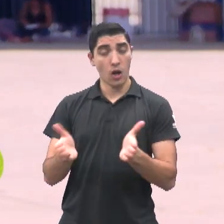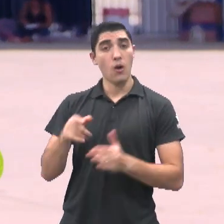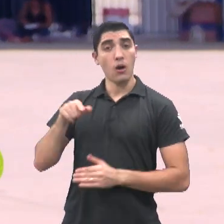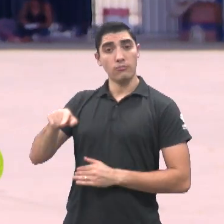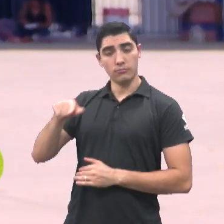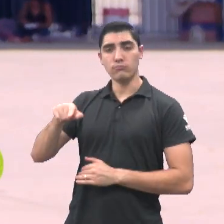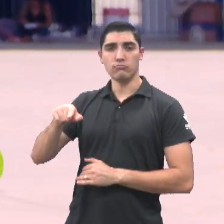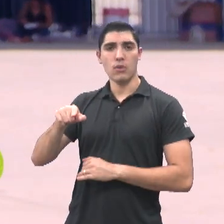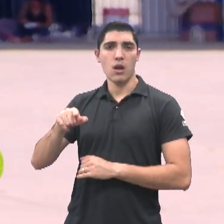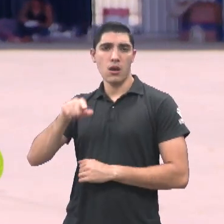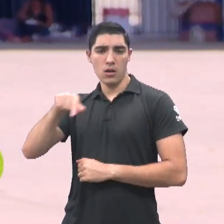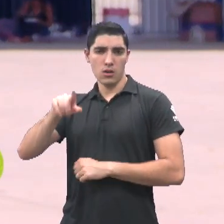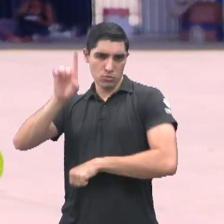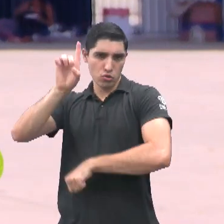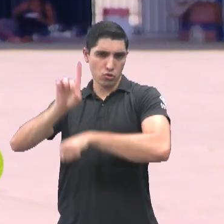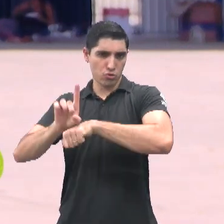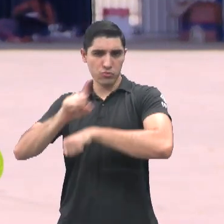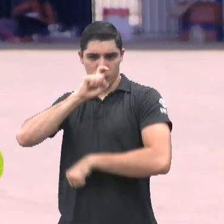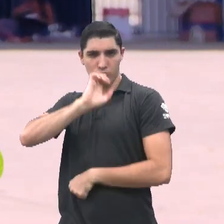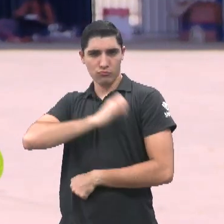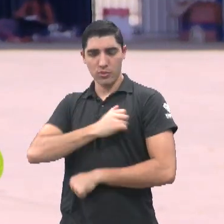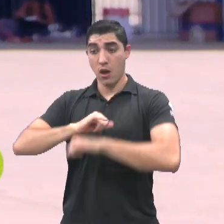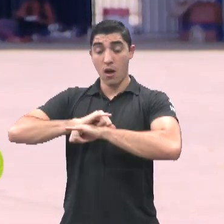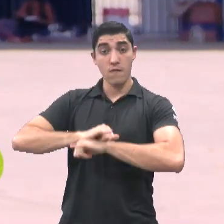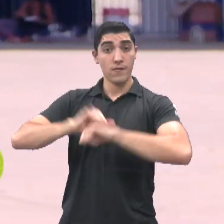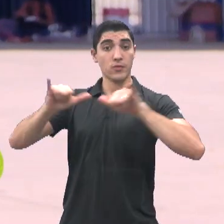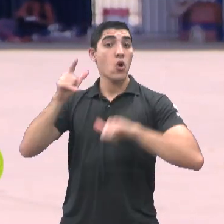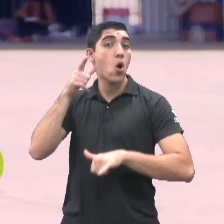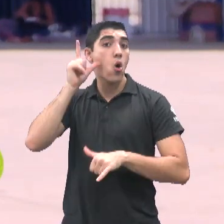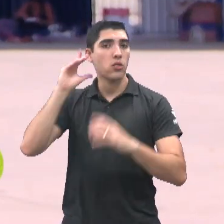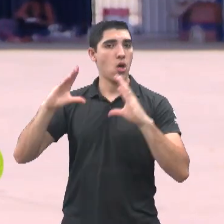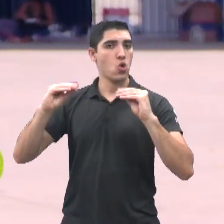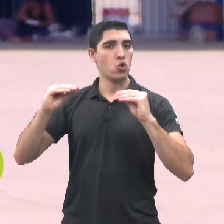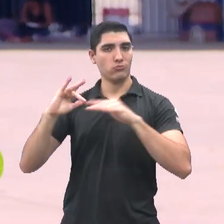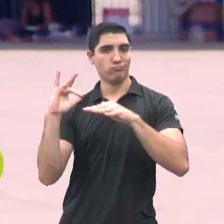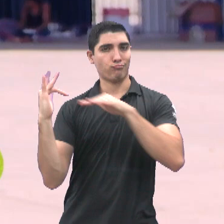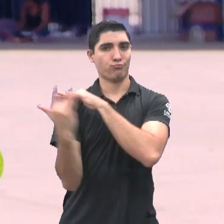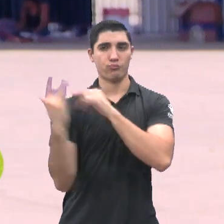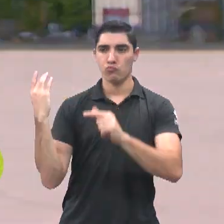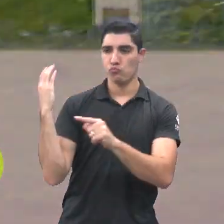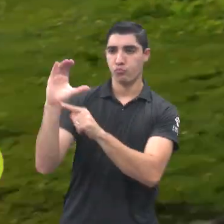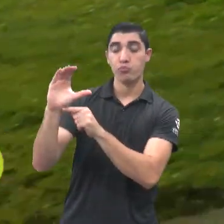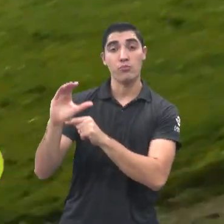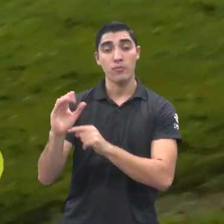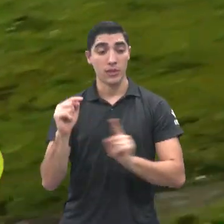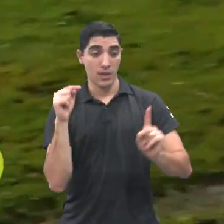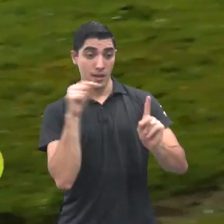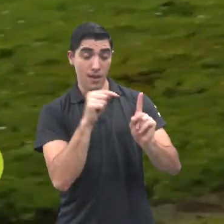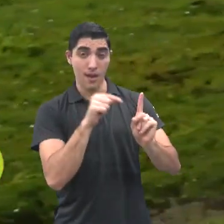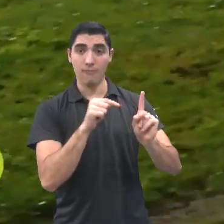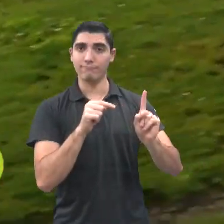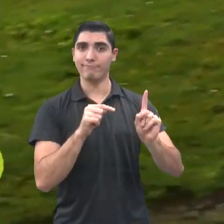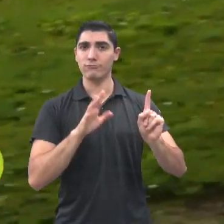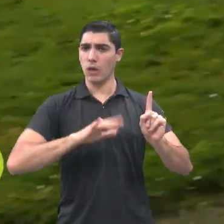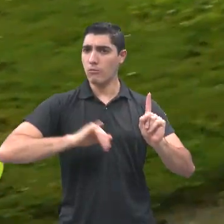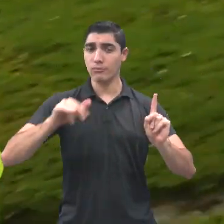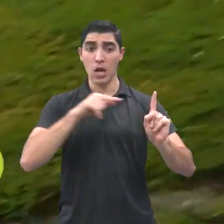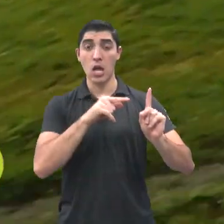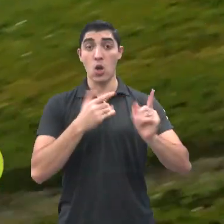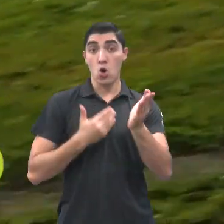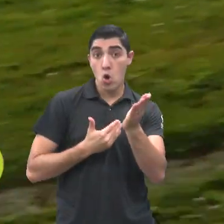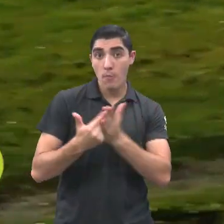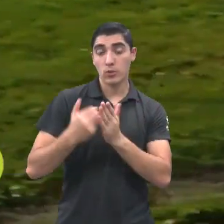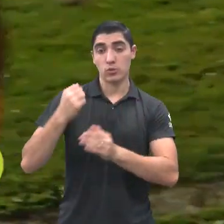uma nota divulgada pela comunicação do clube ontem à noite. O Moacir foi anunciado como novo técnico do São José em agosto